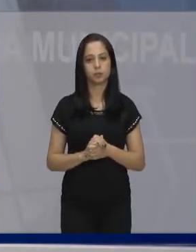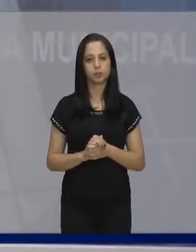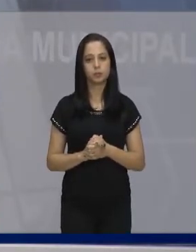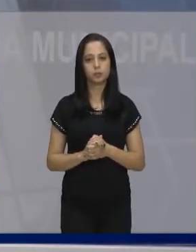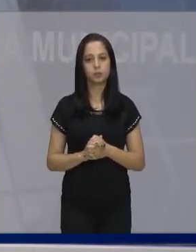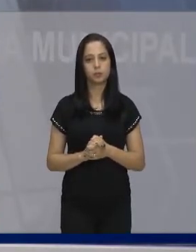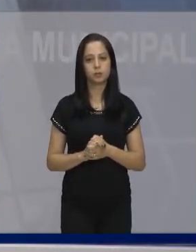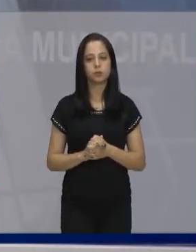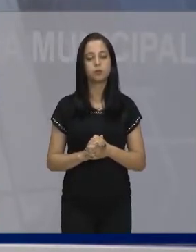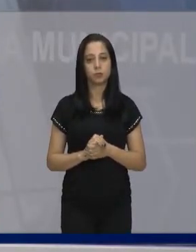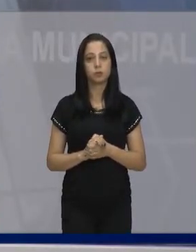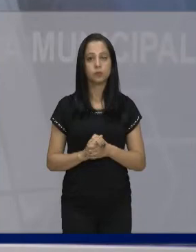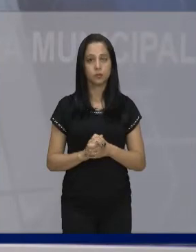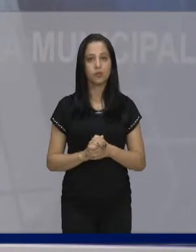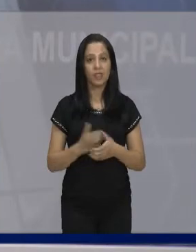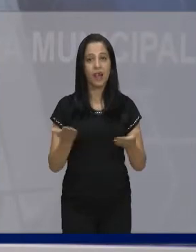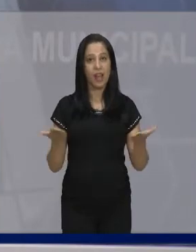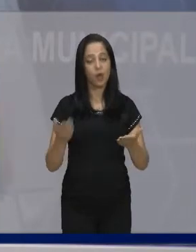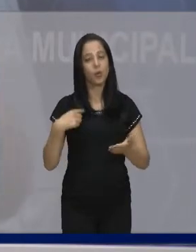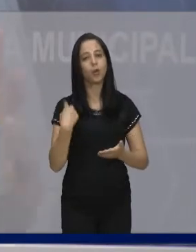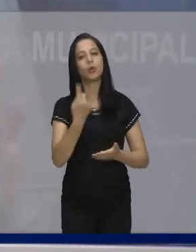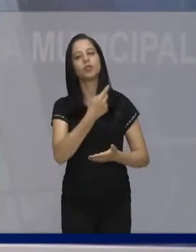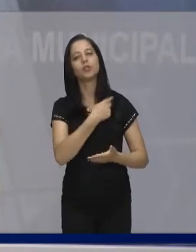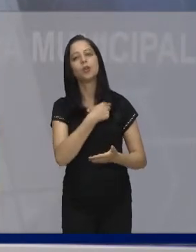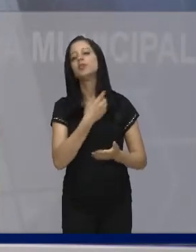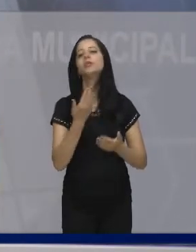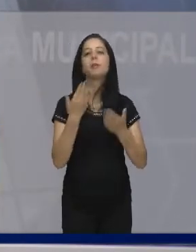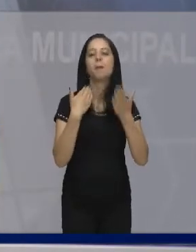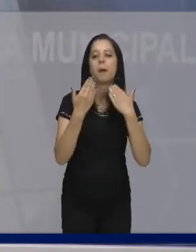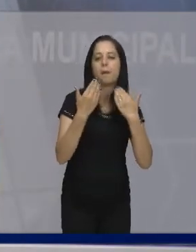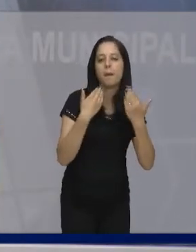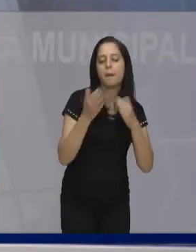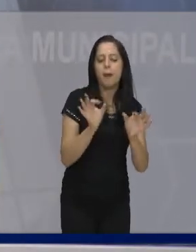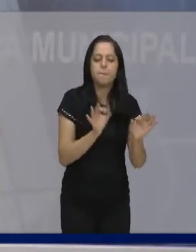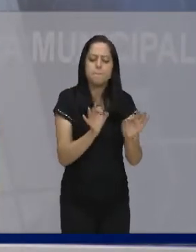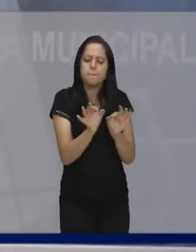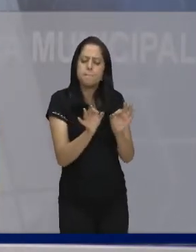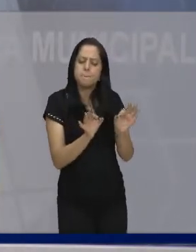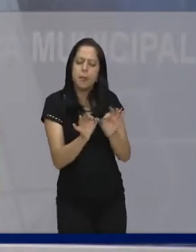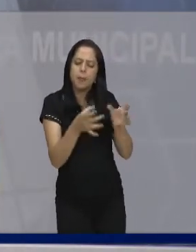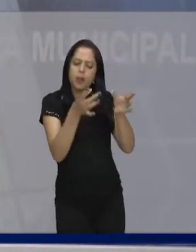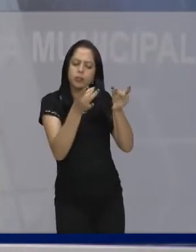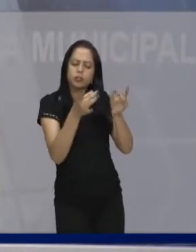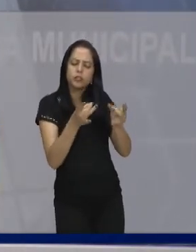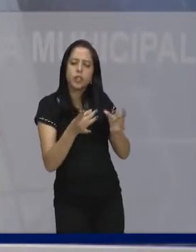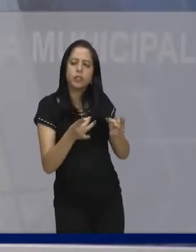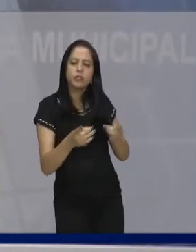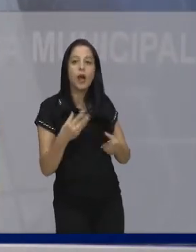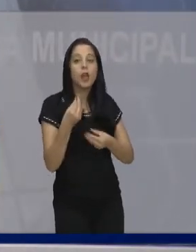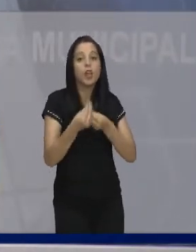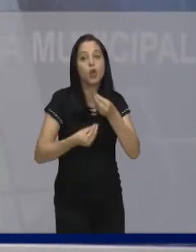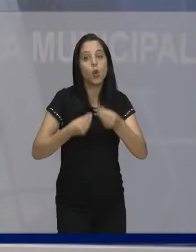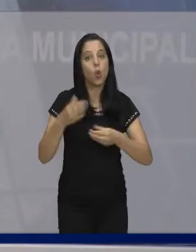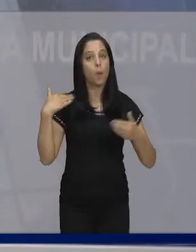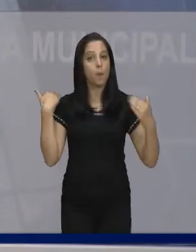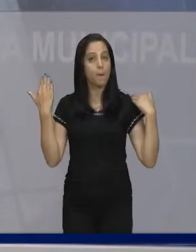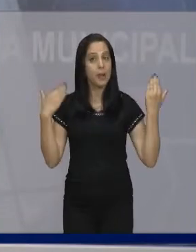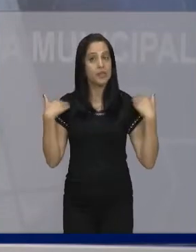nós estamos em conversas já preparando esse circuito, junto com o departamento, com a Aline e toda a sua equipe lá.